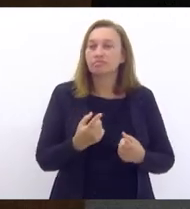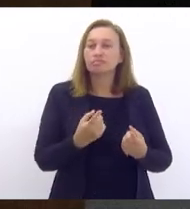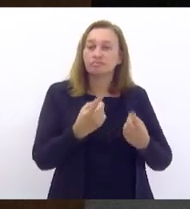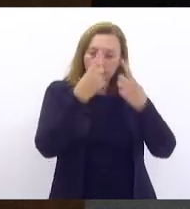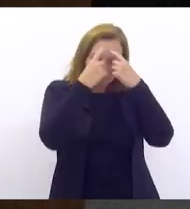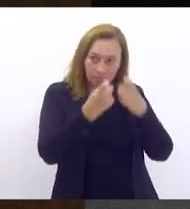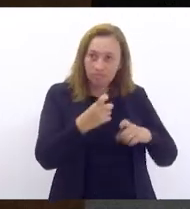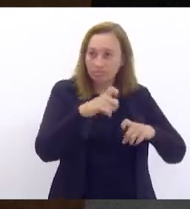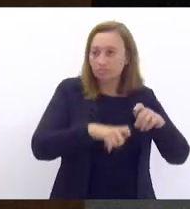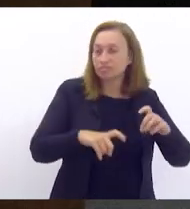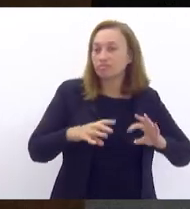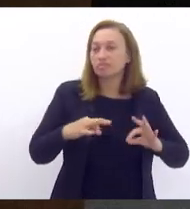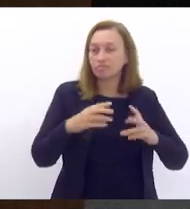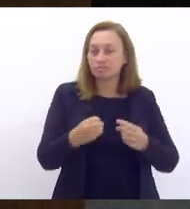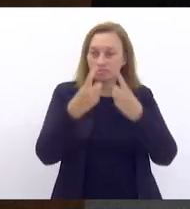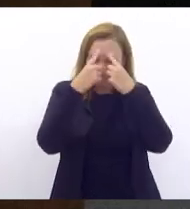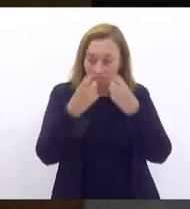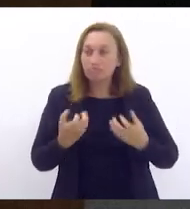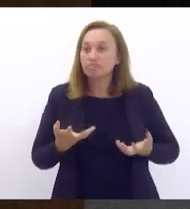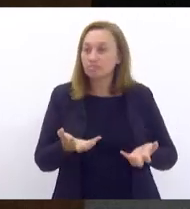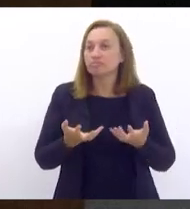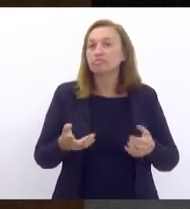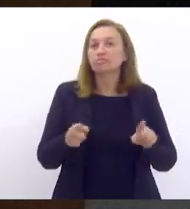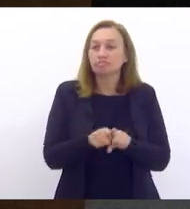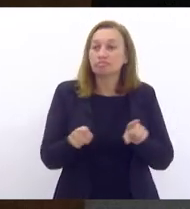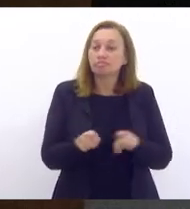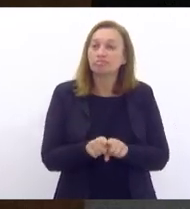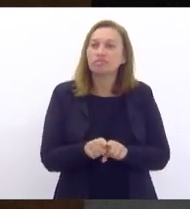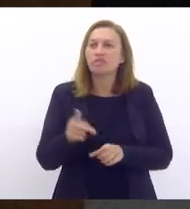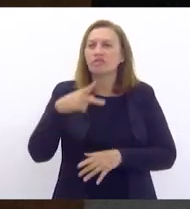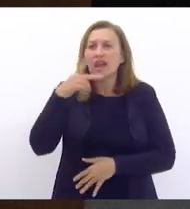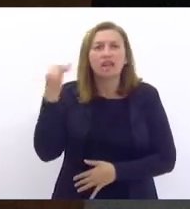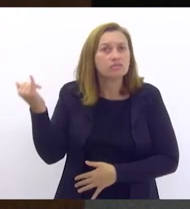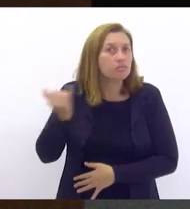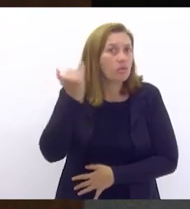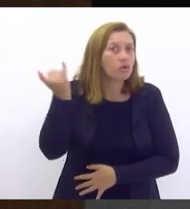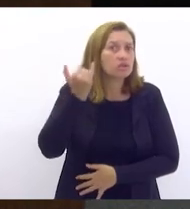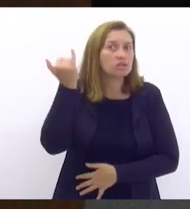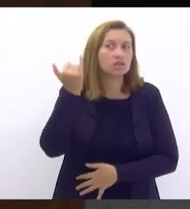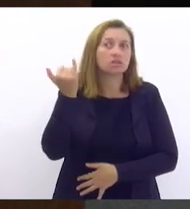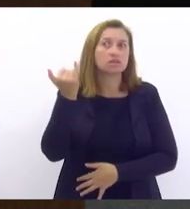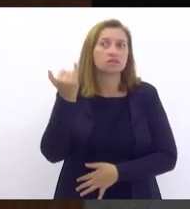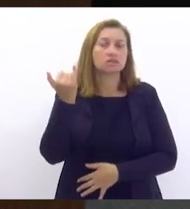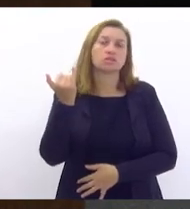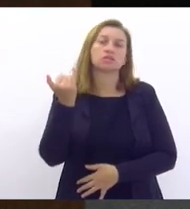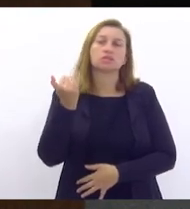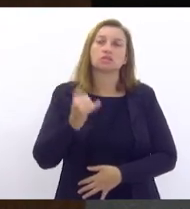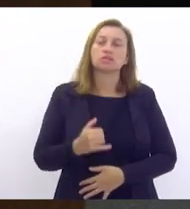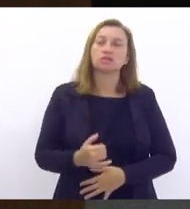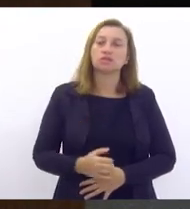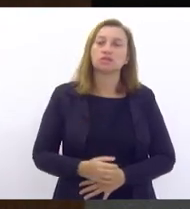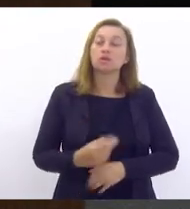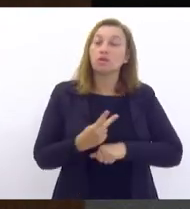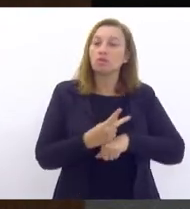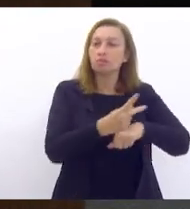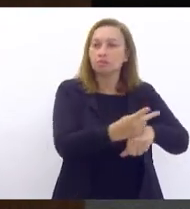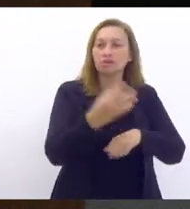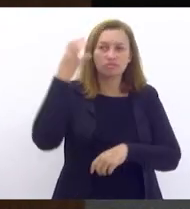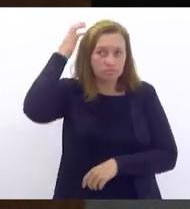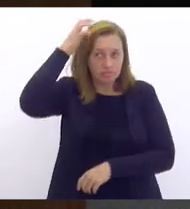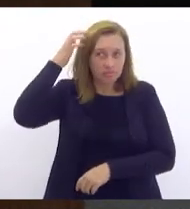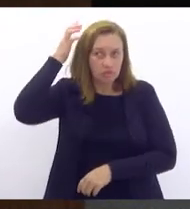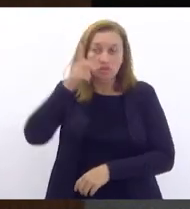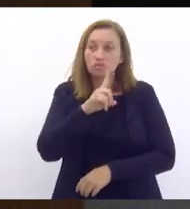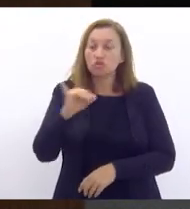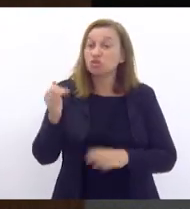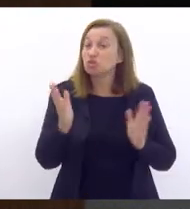de todas as violências. Mas quero também trazer a importância de ser exatamente o Prêmio Marielle Franco no dia